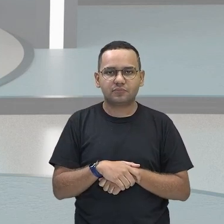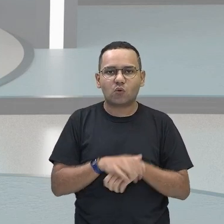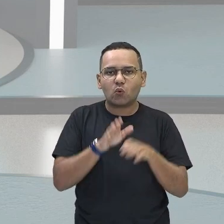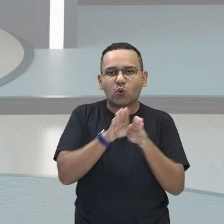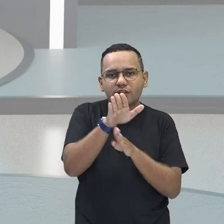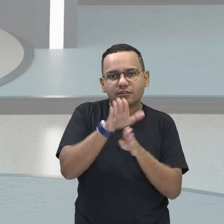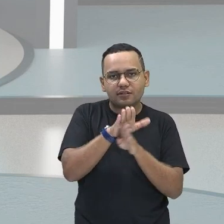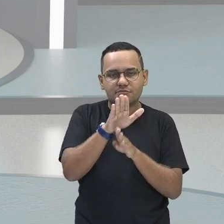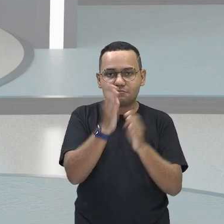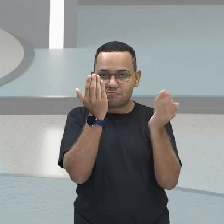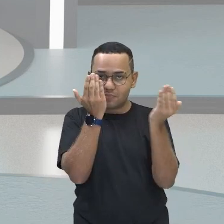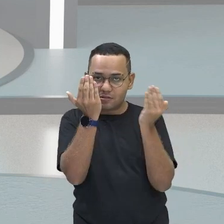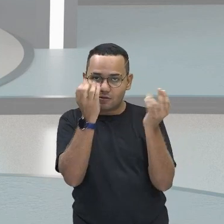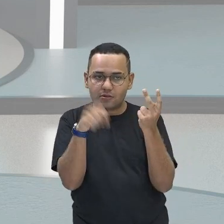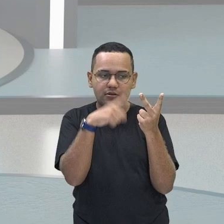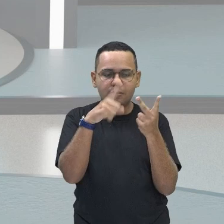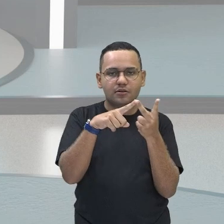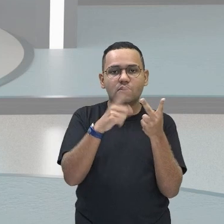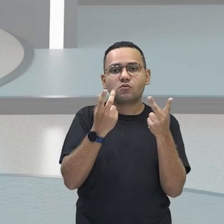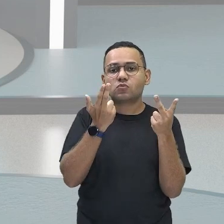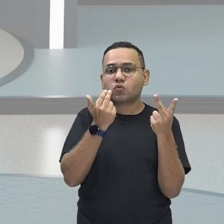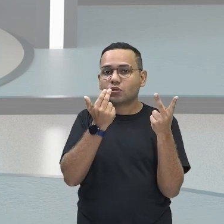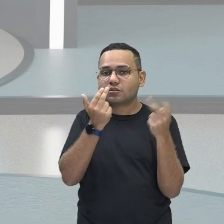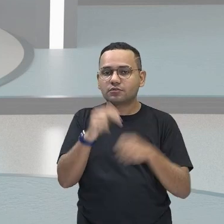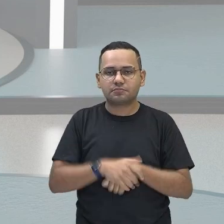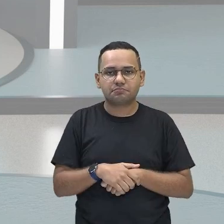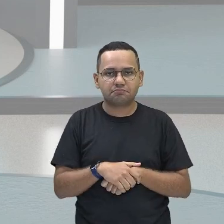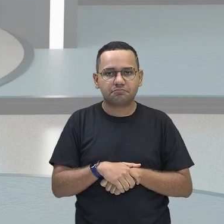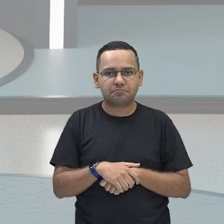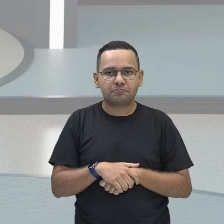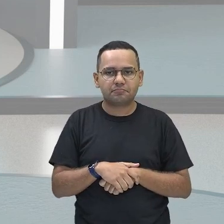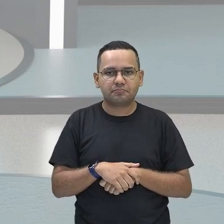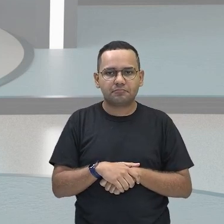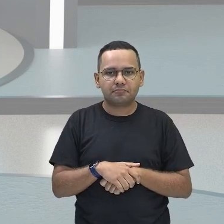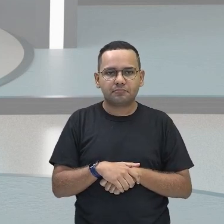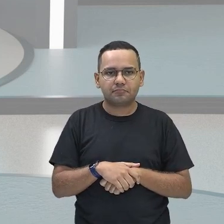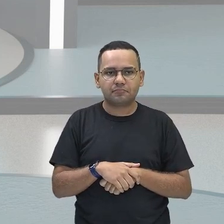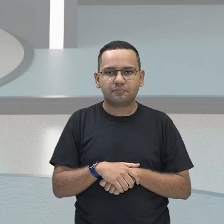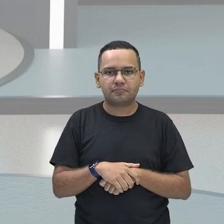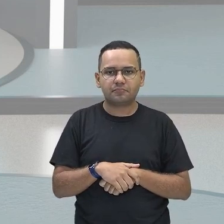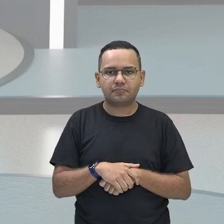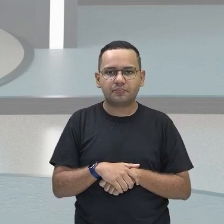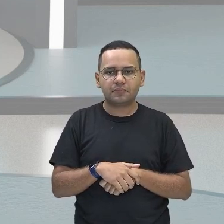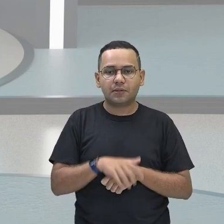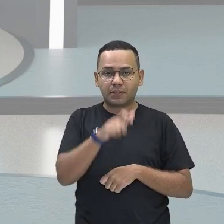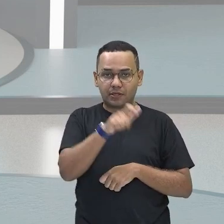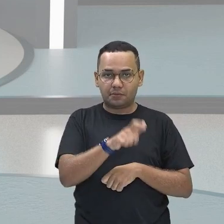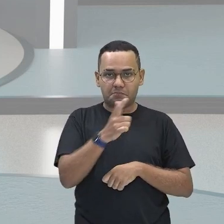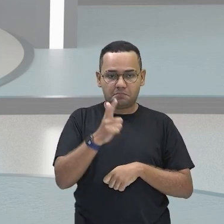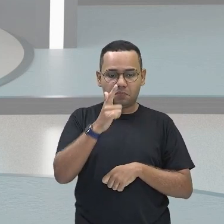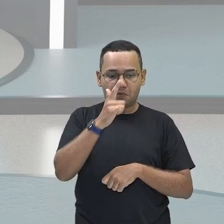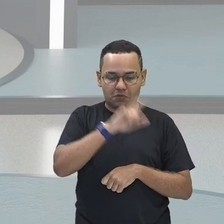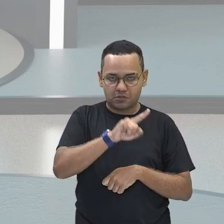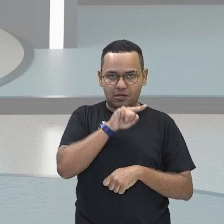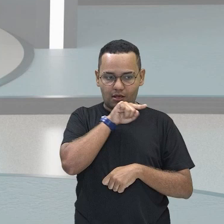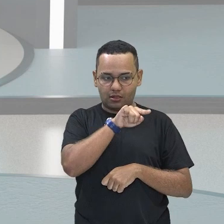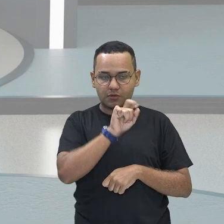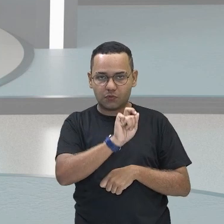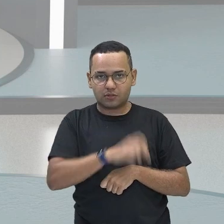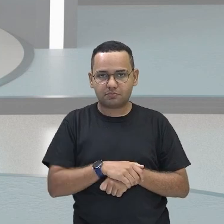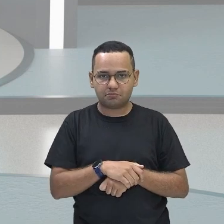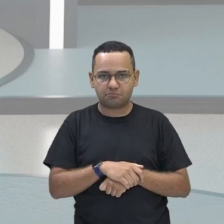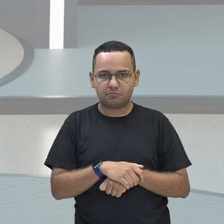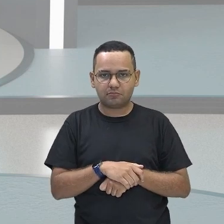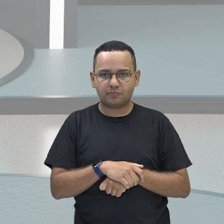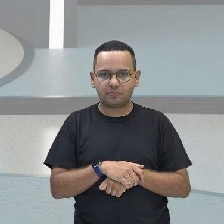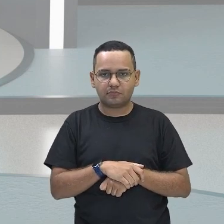né nutricionais Ah para que a pessoa consiga voltar e quem sabe se enxergar ah diante da